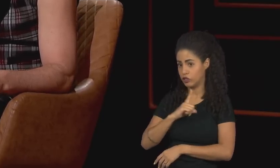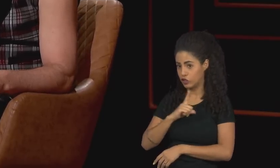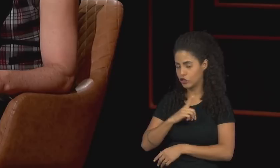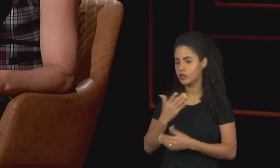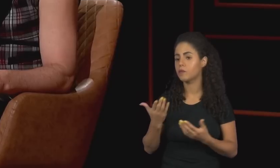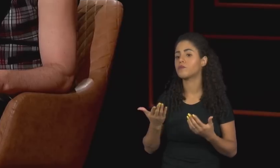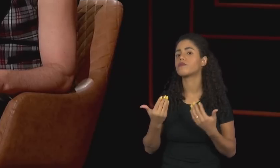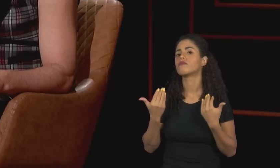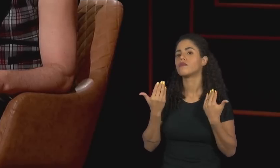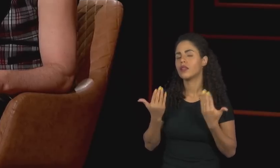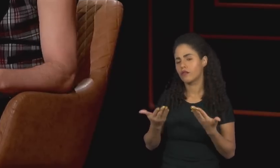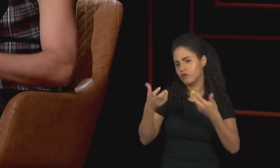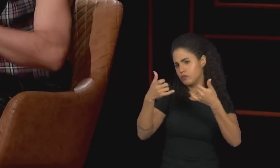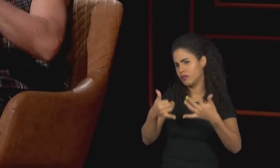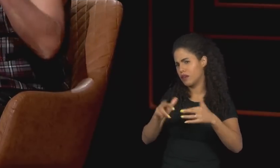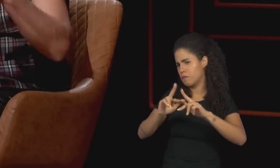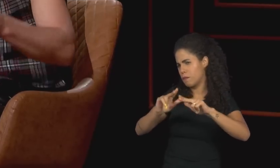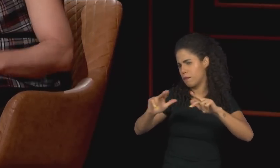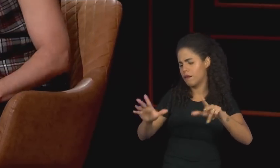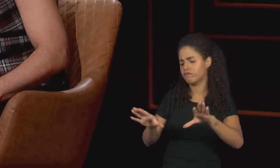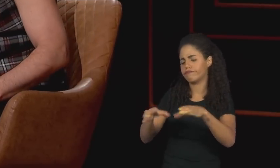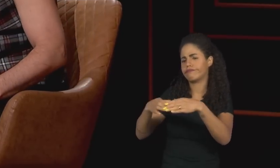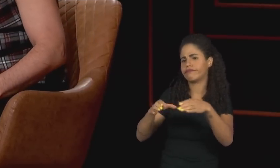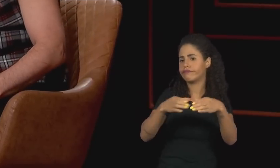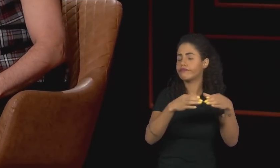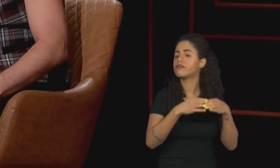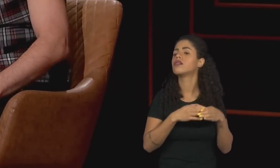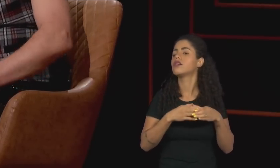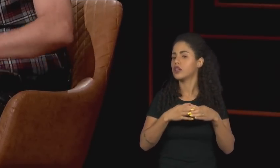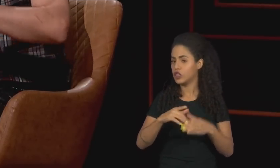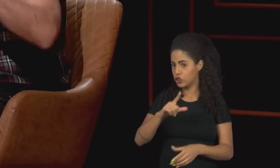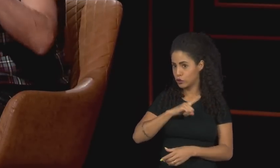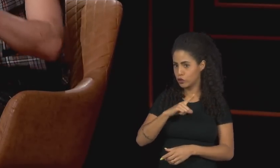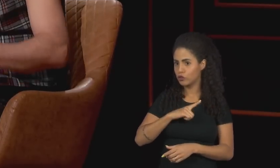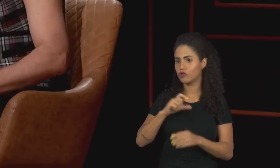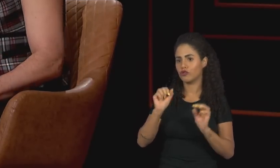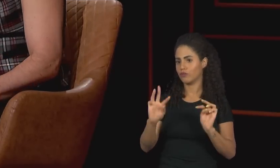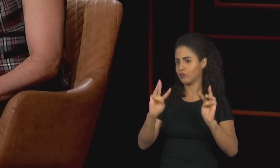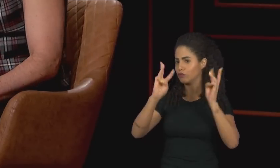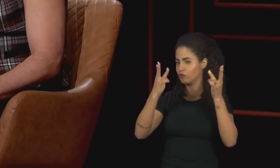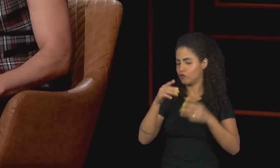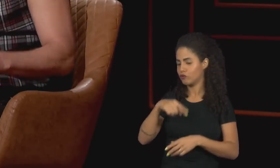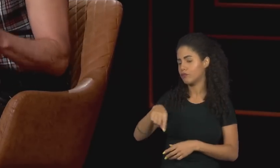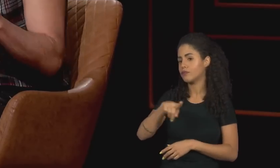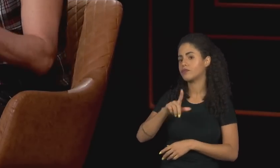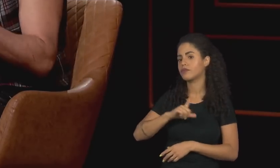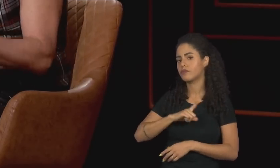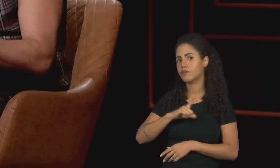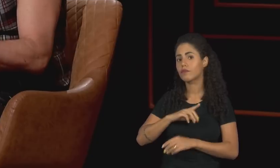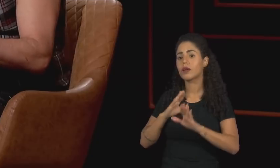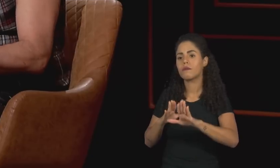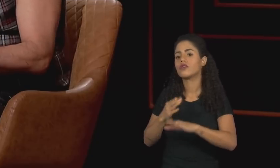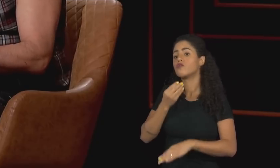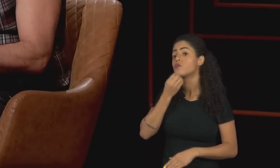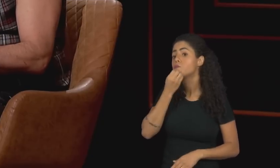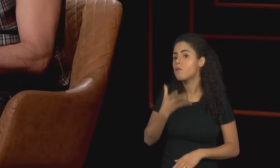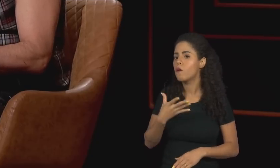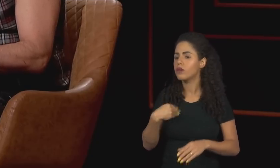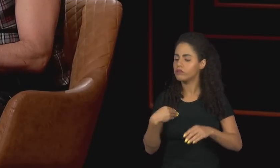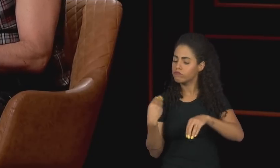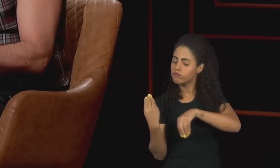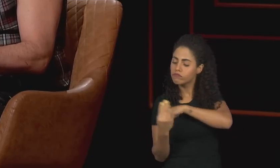como eu te falei antes, com o Adamant, e várias bandas, The Addicts, mas foi muito pela